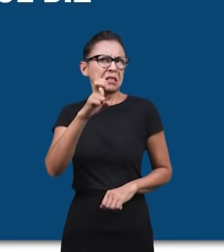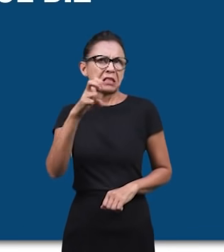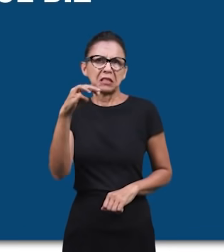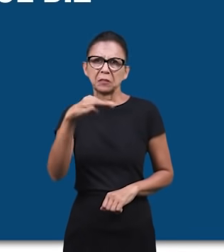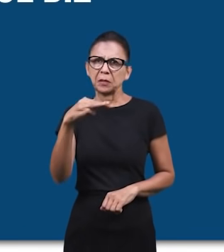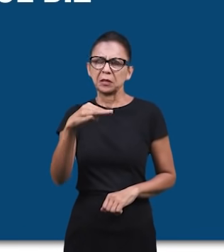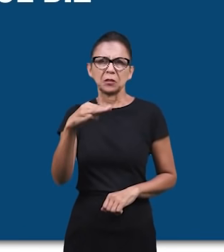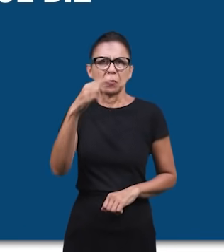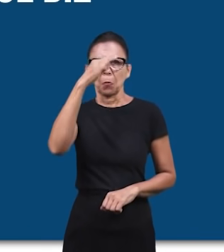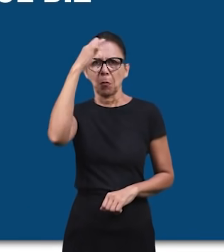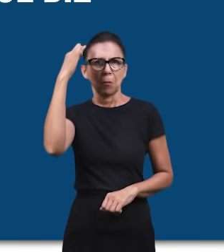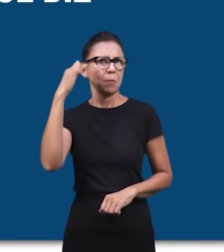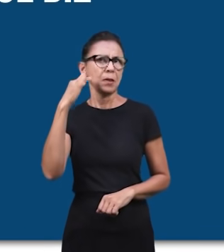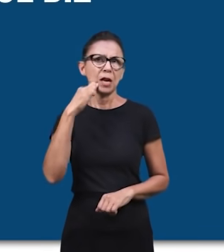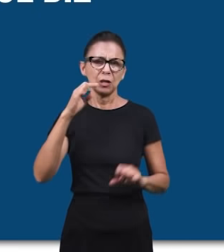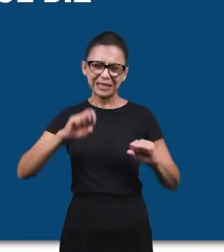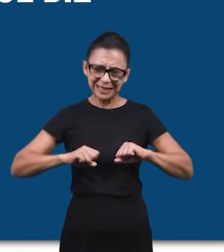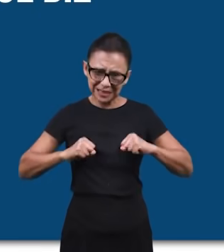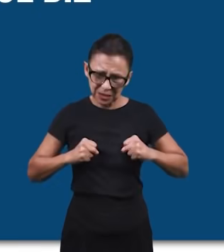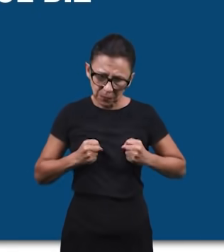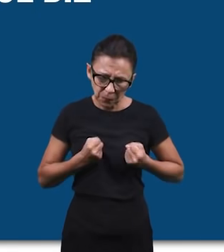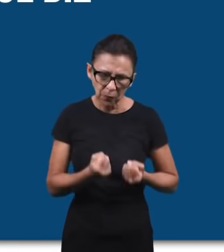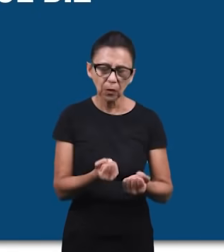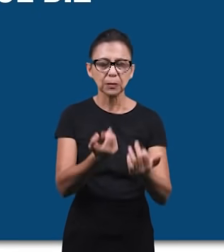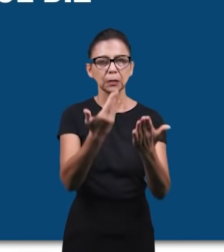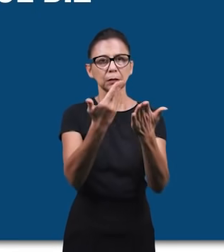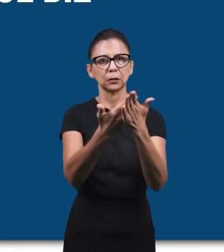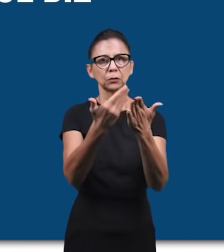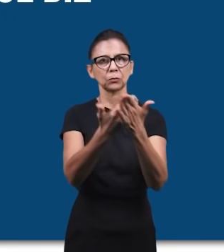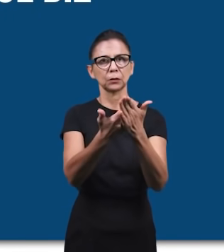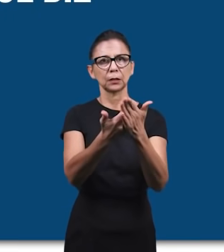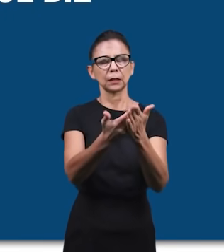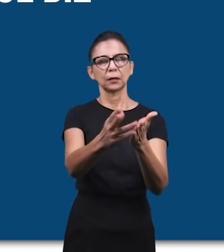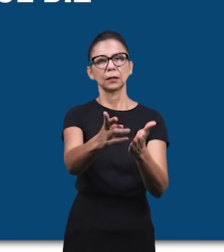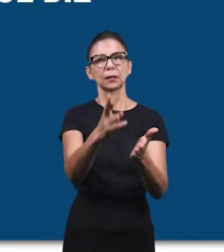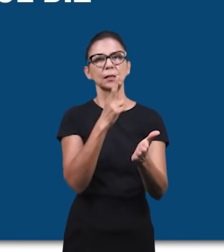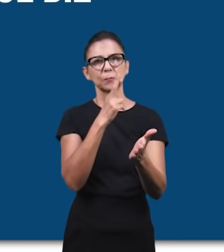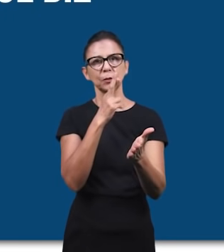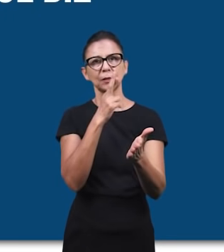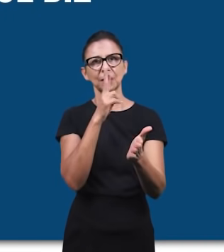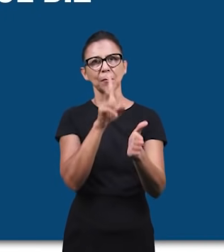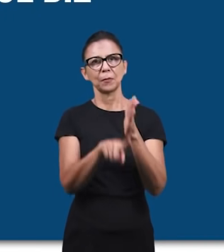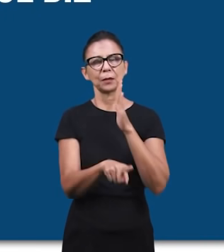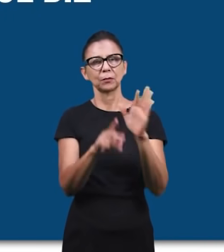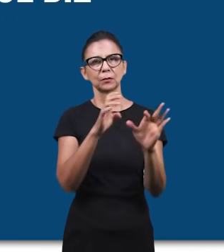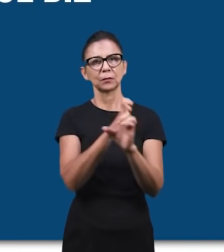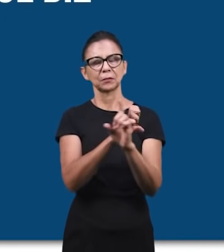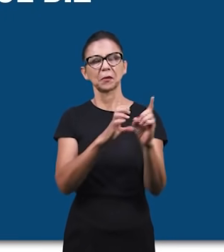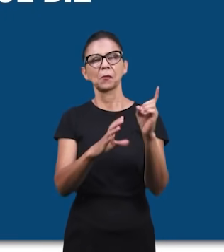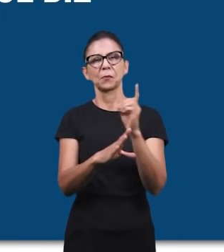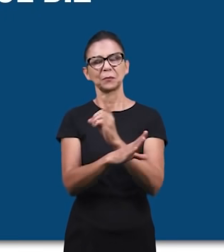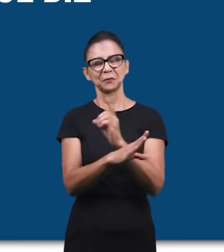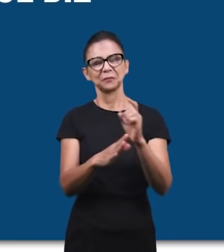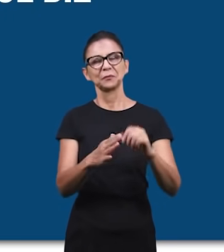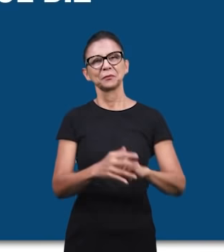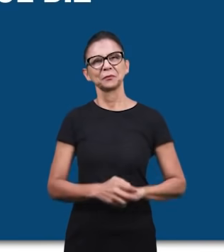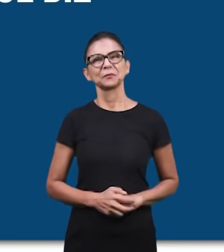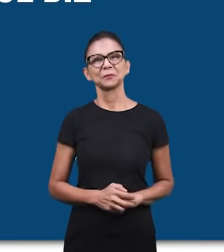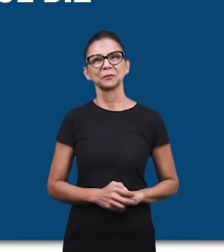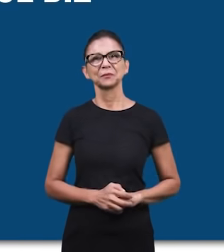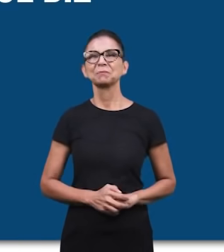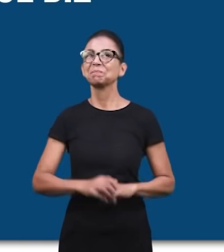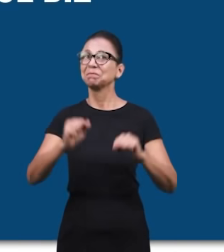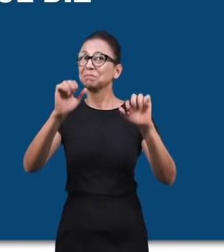hora e se esforce em estudar e responder às questões da Escola Bíblica Dominical. Há uma bênção